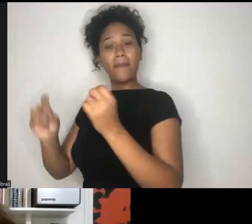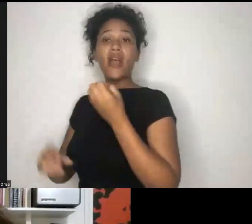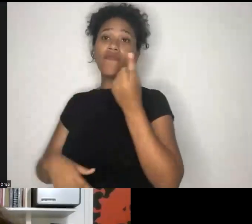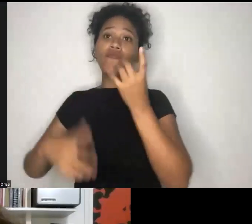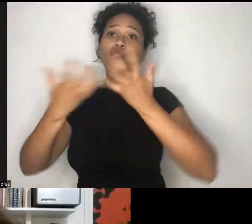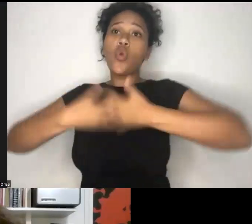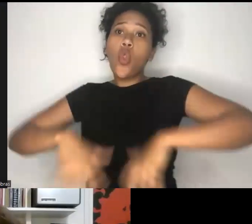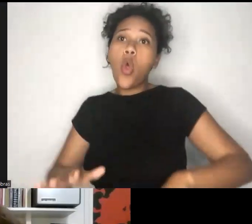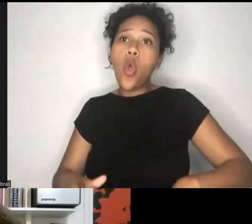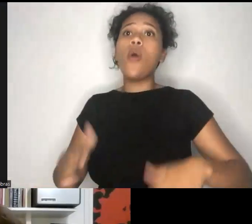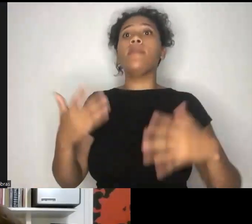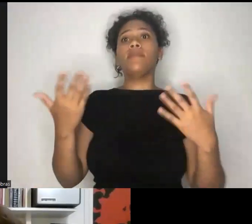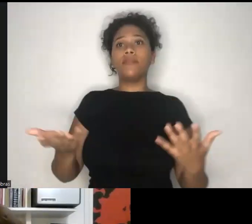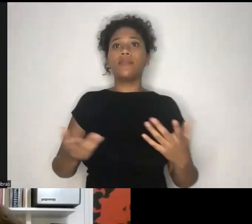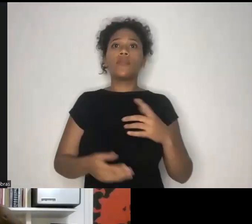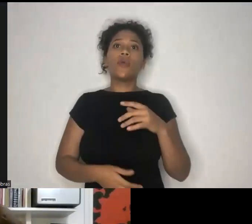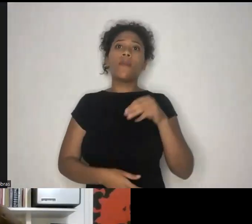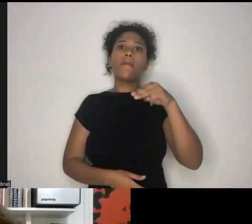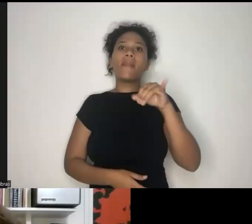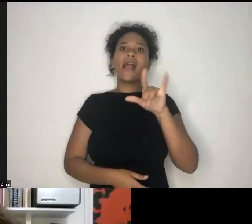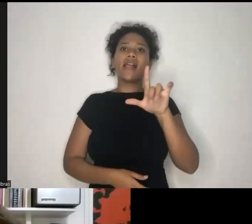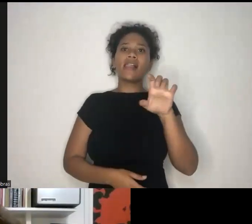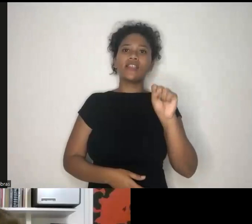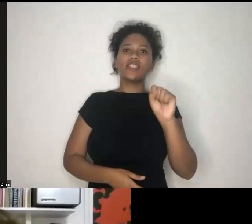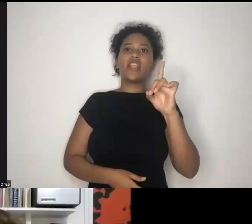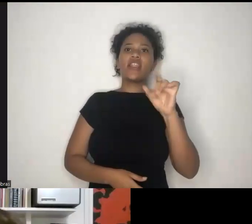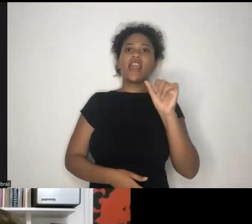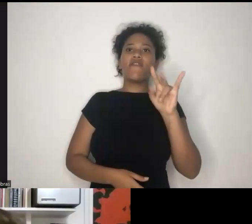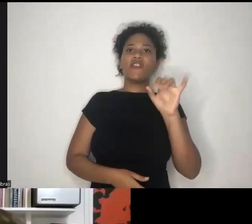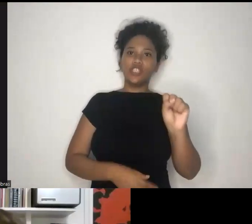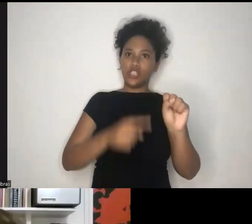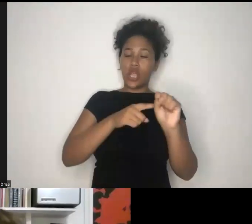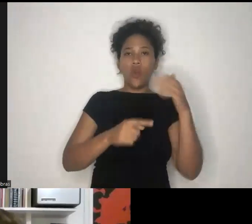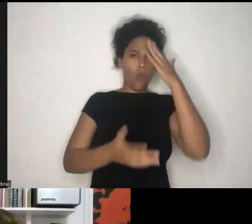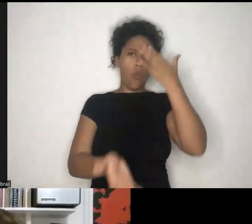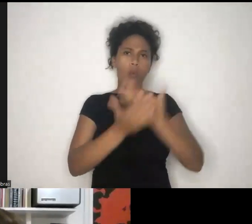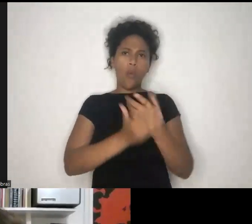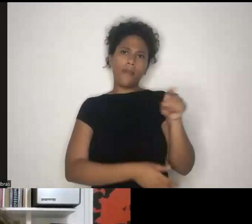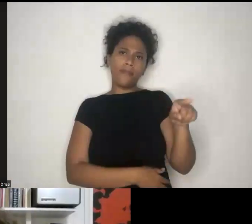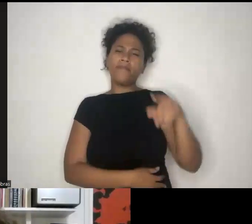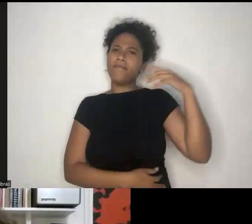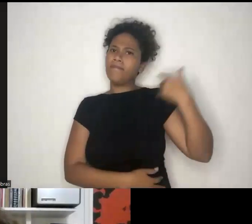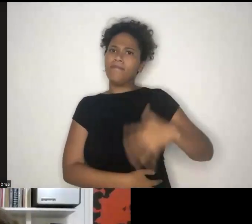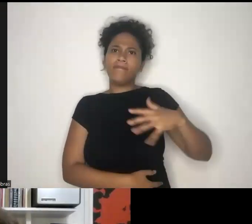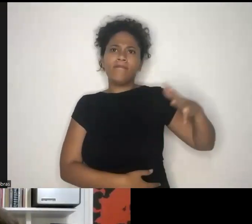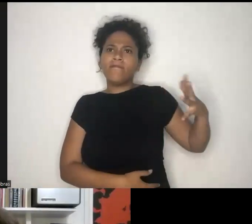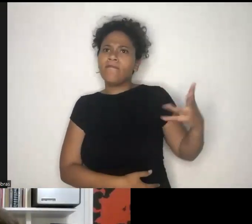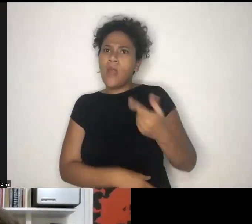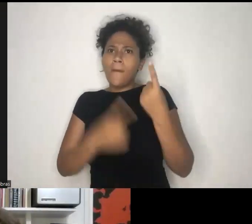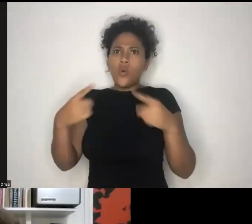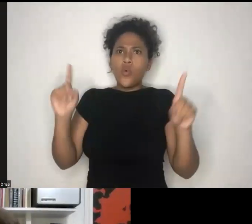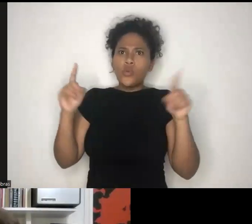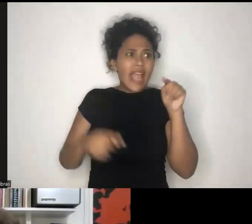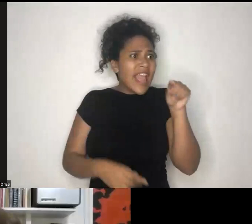artistas como males Davis por exemplo que eu considero os grandes gênios da música ele